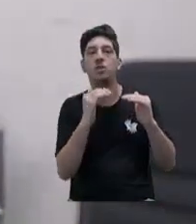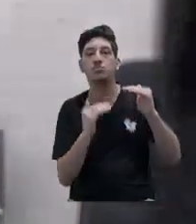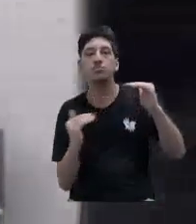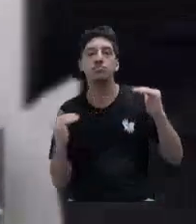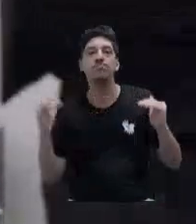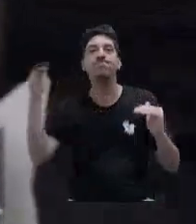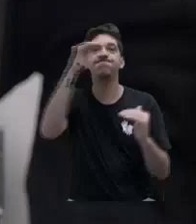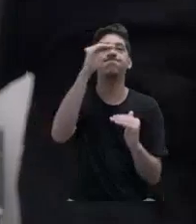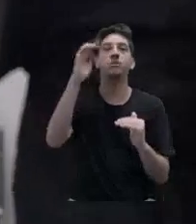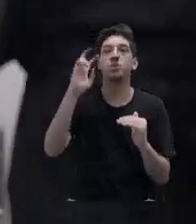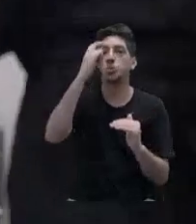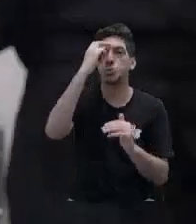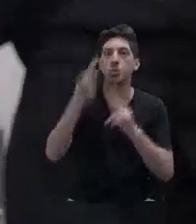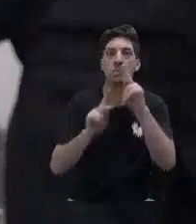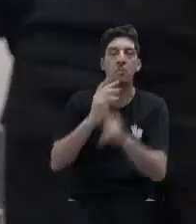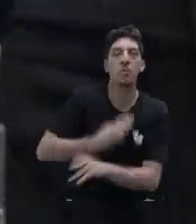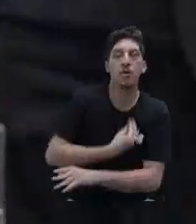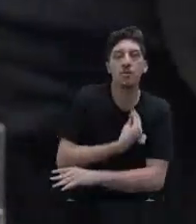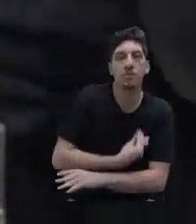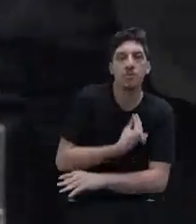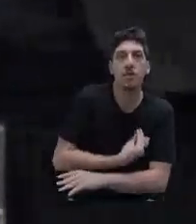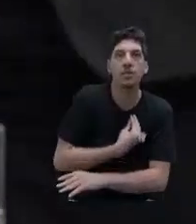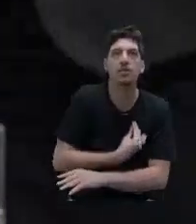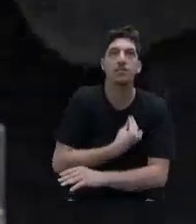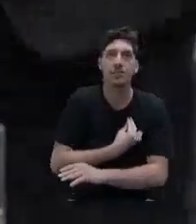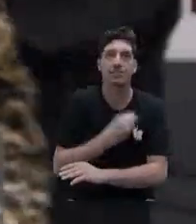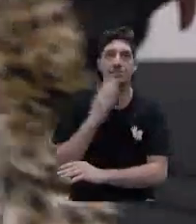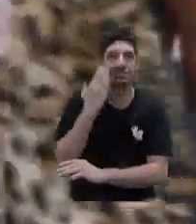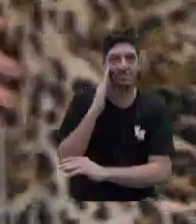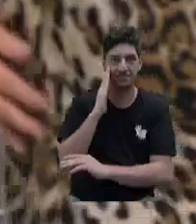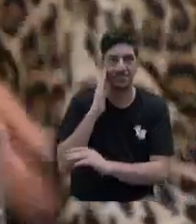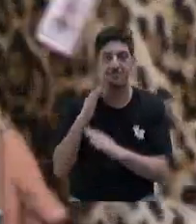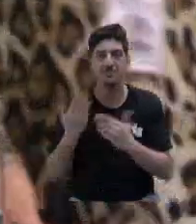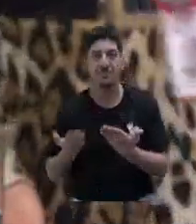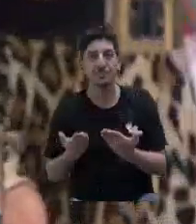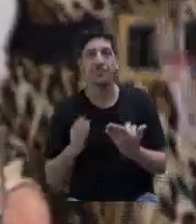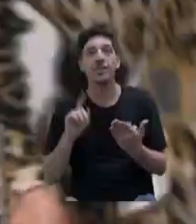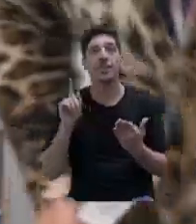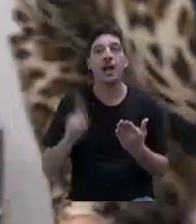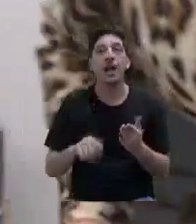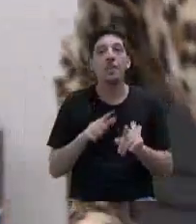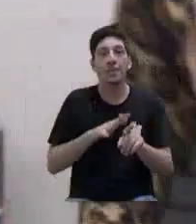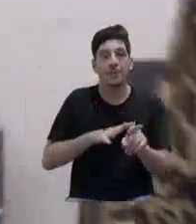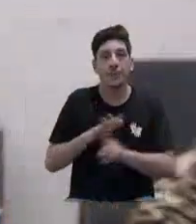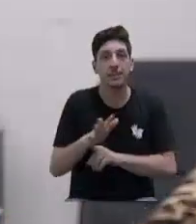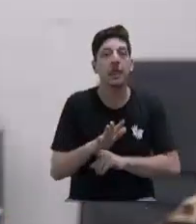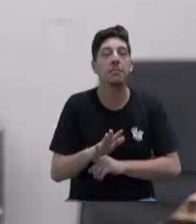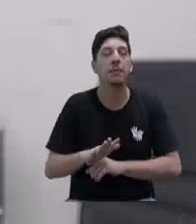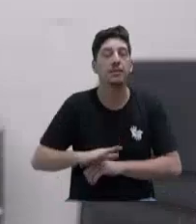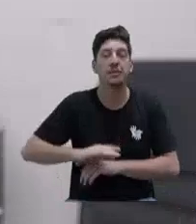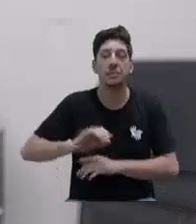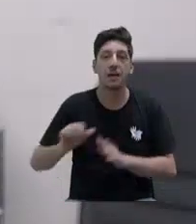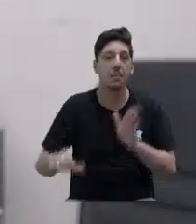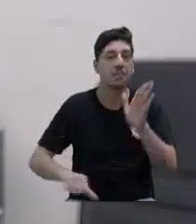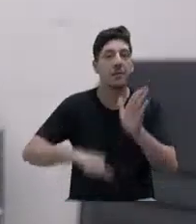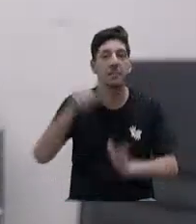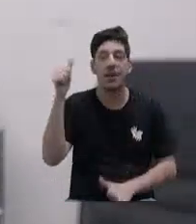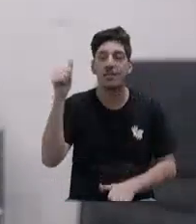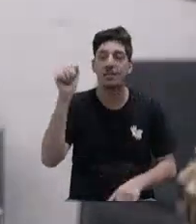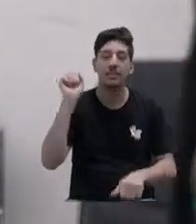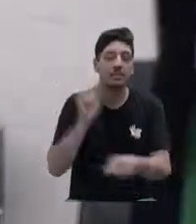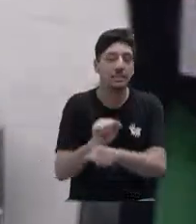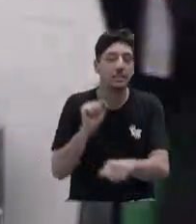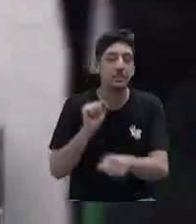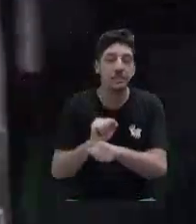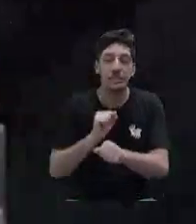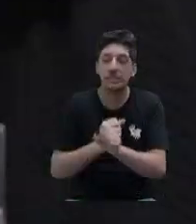a cultura viva e os pontos de cultura. Então, é uma demanda histórica que está sendo aguardada, é a